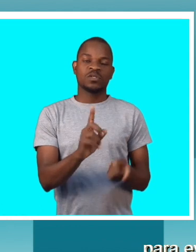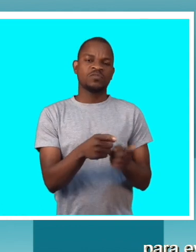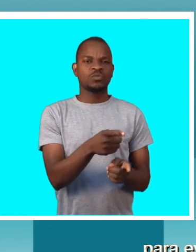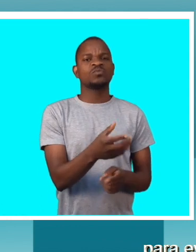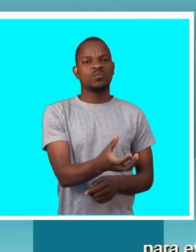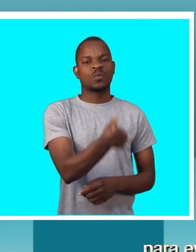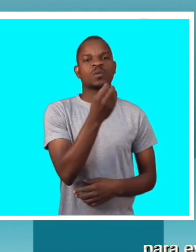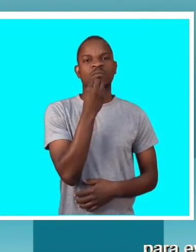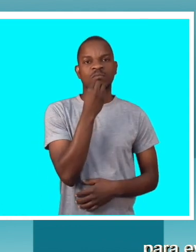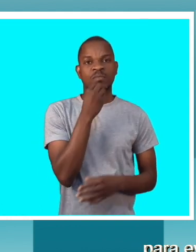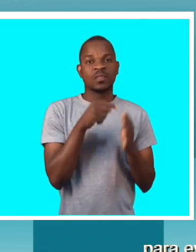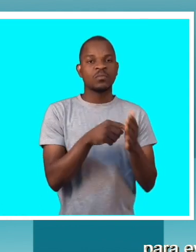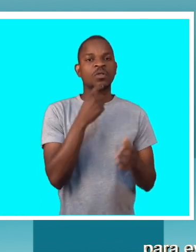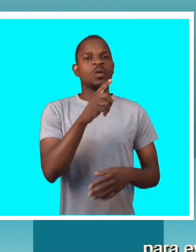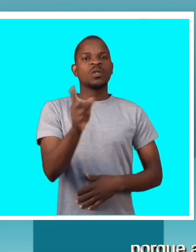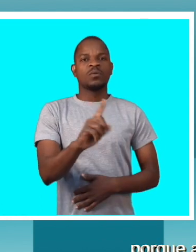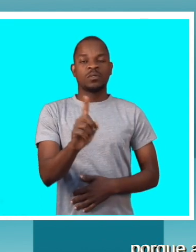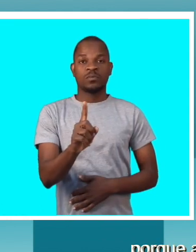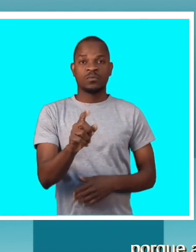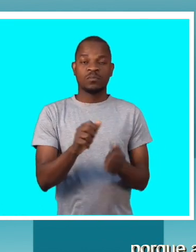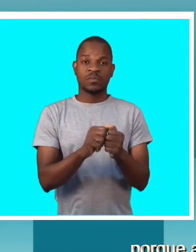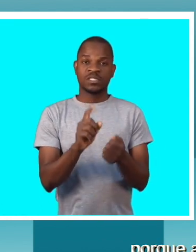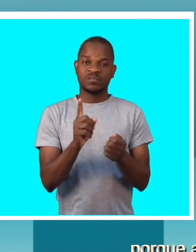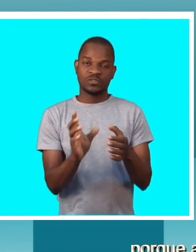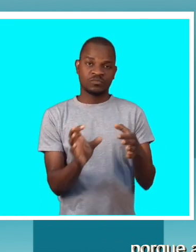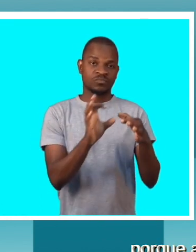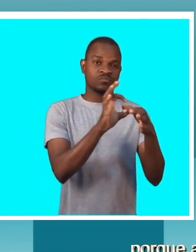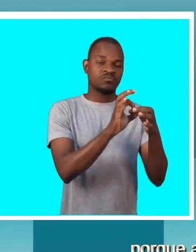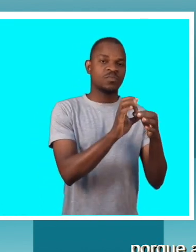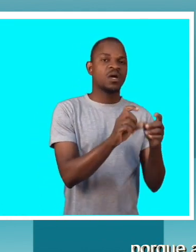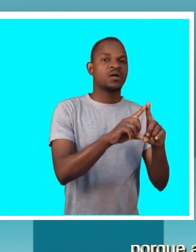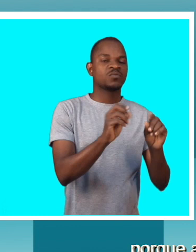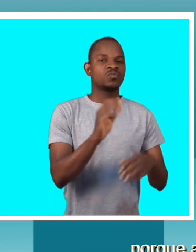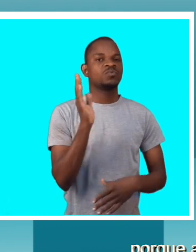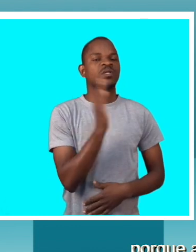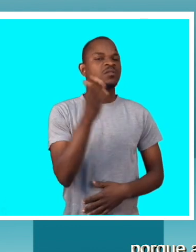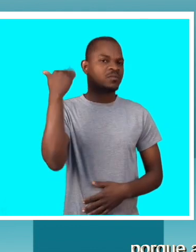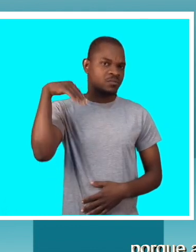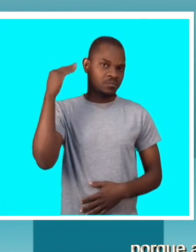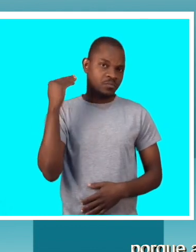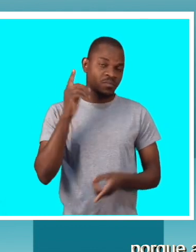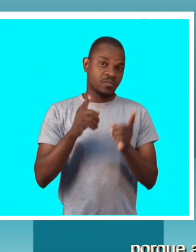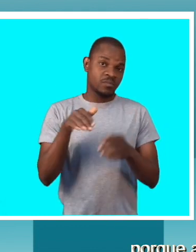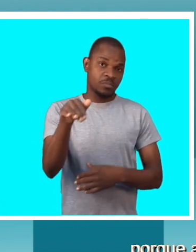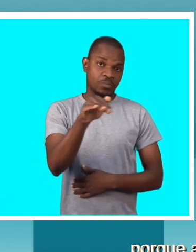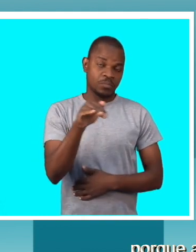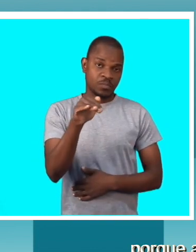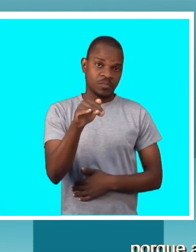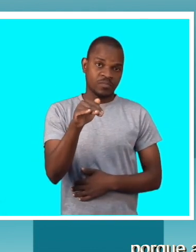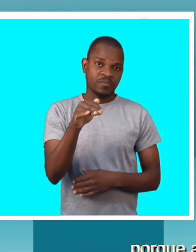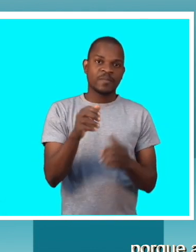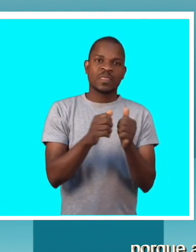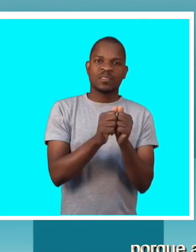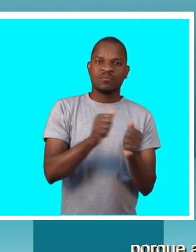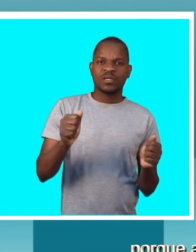que proibir enquanto, se calhar, não tem necessidade. Porque a proibição pode ter algum princípio. Eles podem proibir por algum princípio. Alguma coisa, por exemplo, na